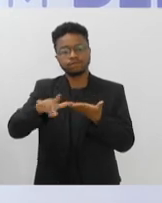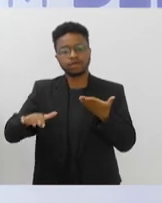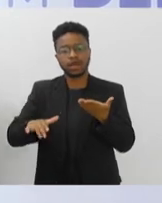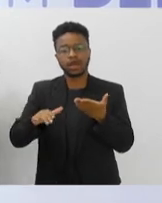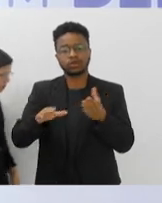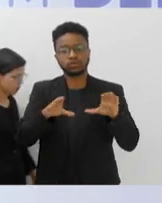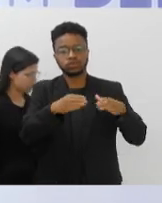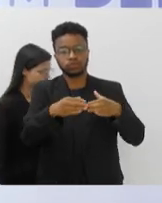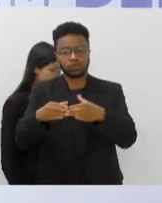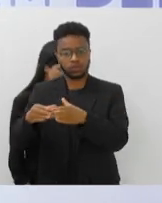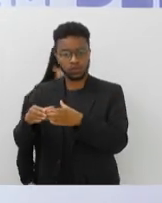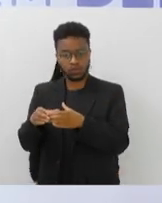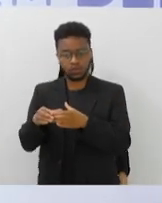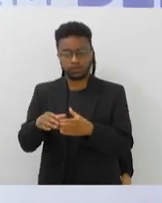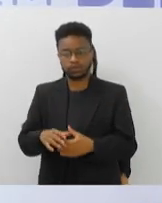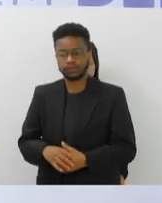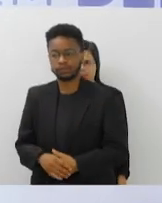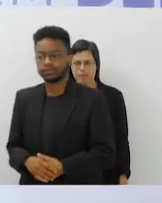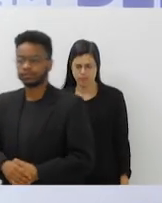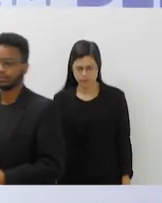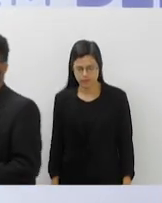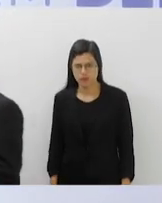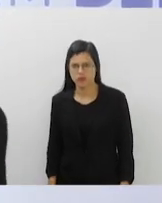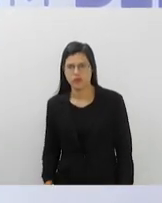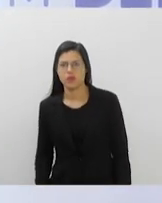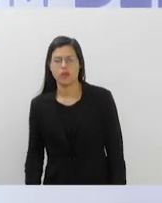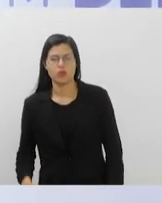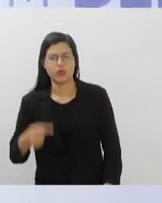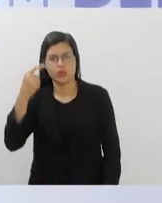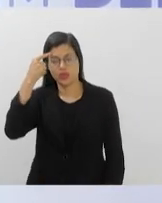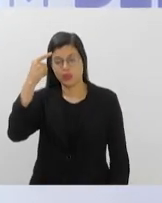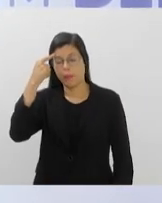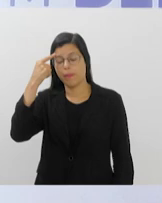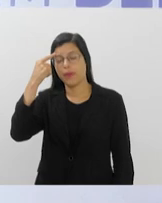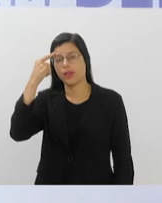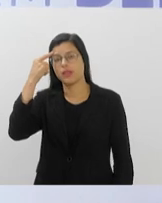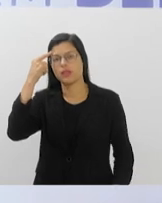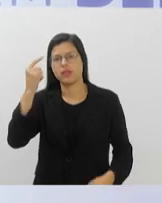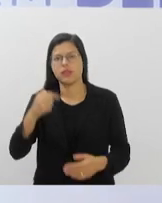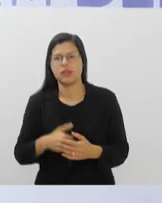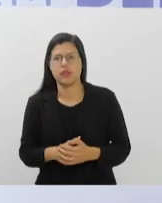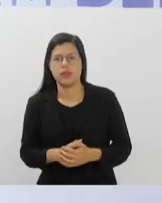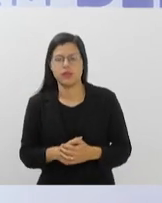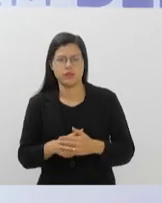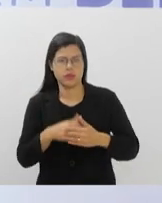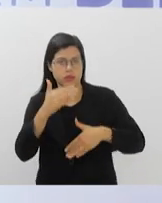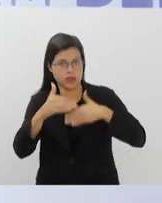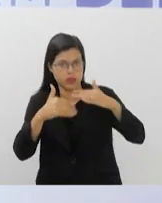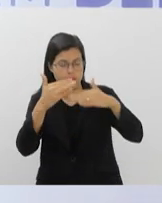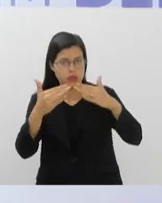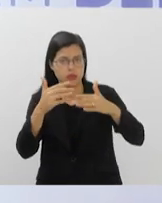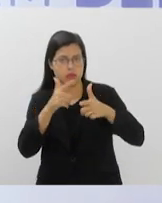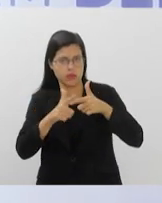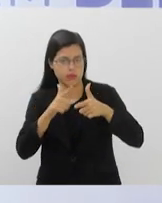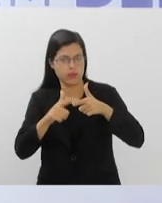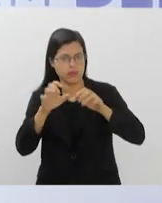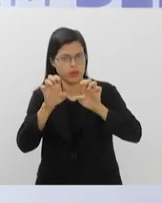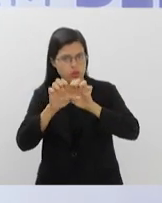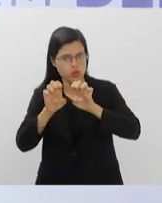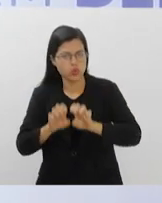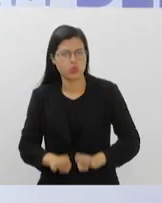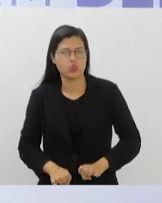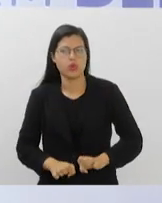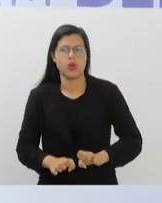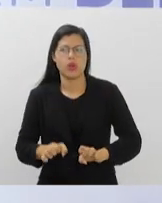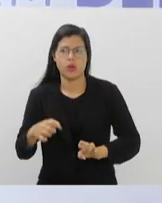várias frentes né nesse sentido e quando a gente pensa nesse eh eh num num processo num problema estrutural a gente pensa sim